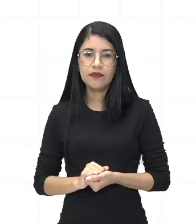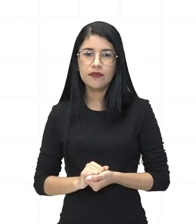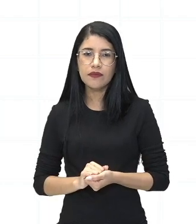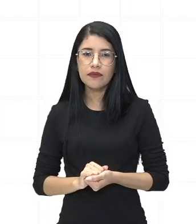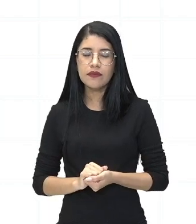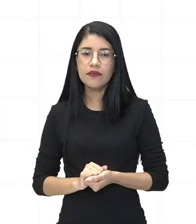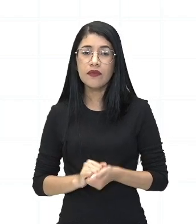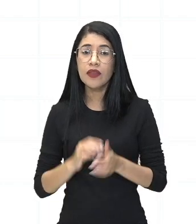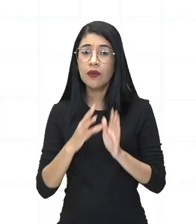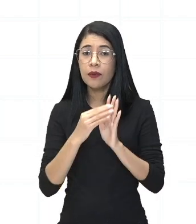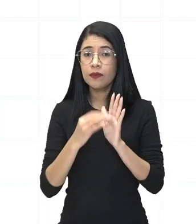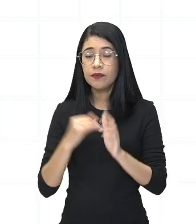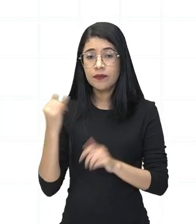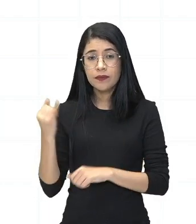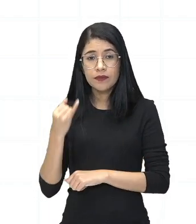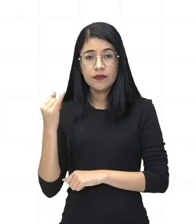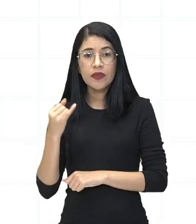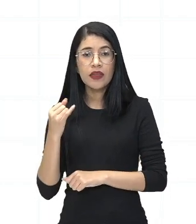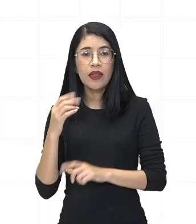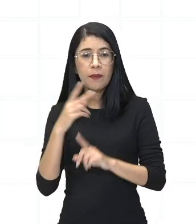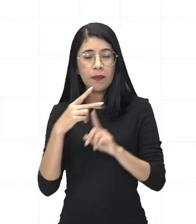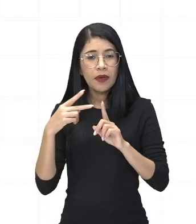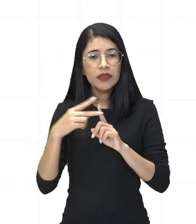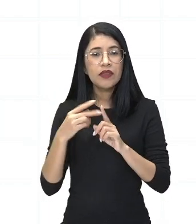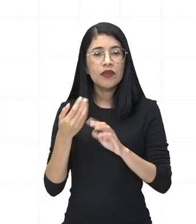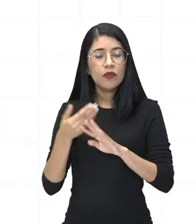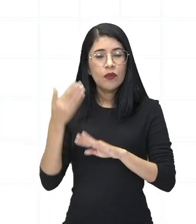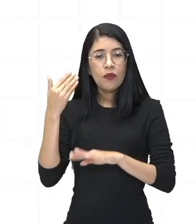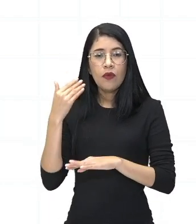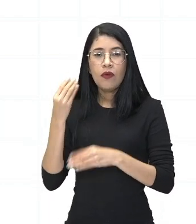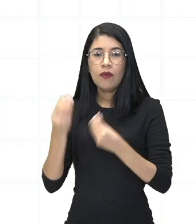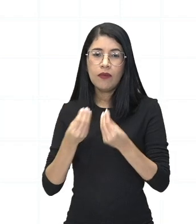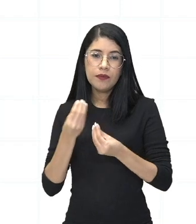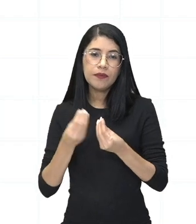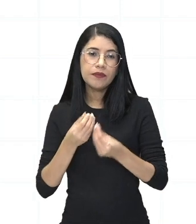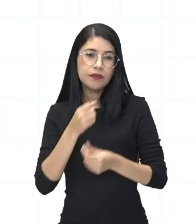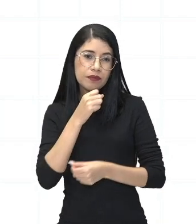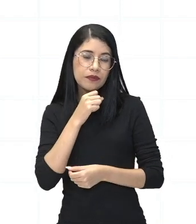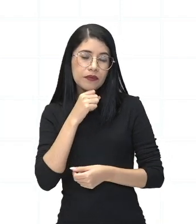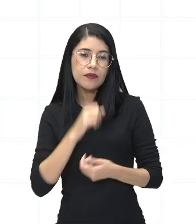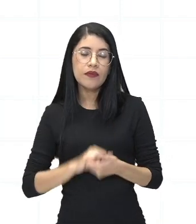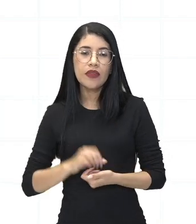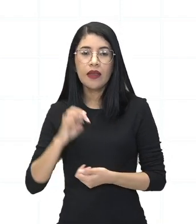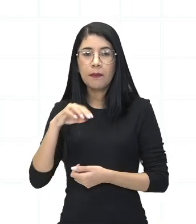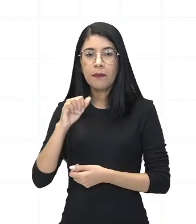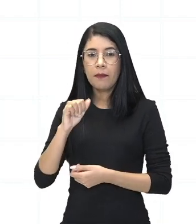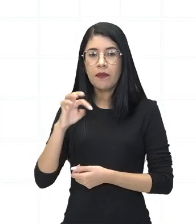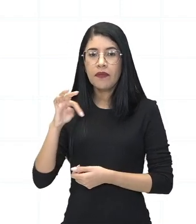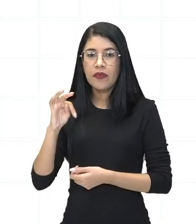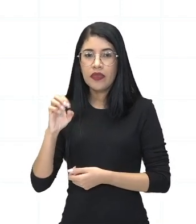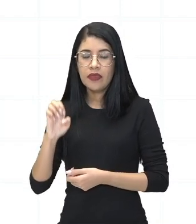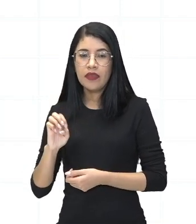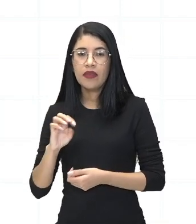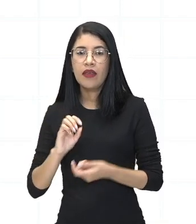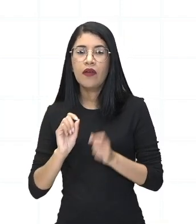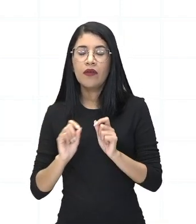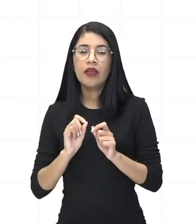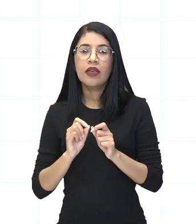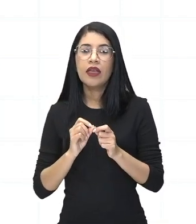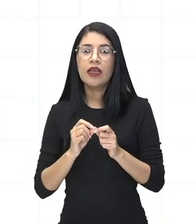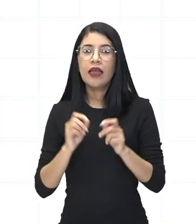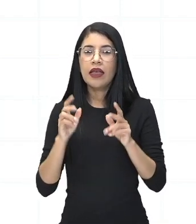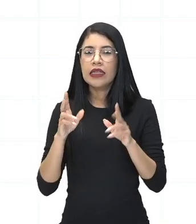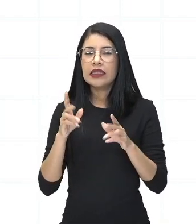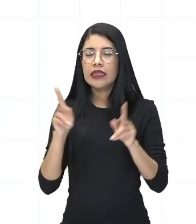conceito importante da visão do mundo dos egípcios da antiguidade, né? A Mahat, entendida por nós como a harmonia